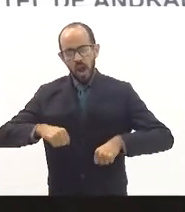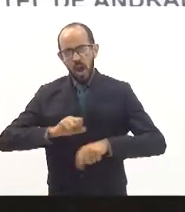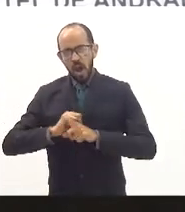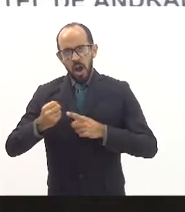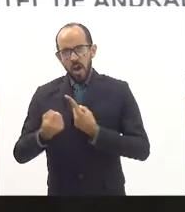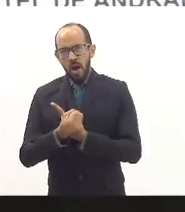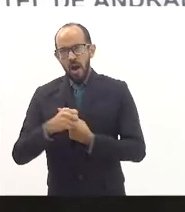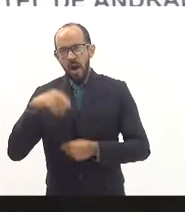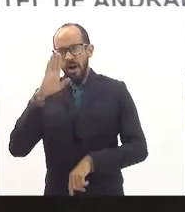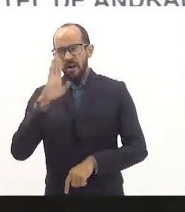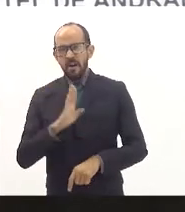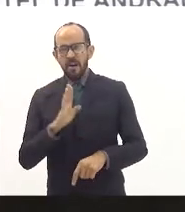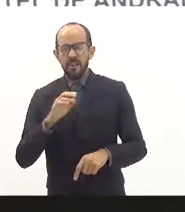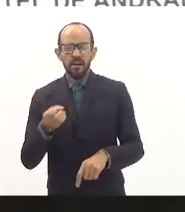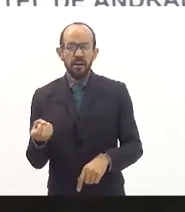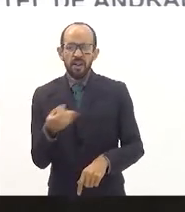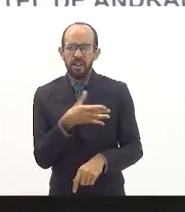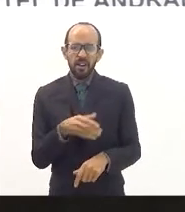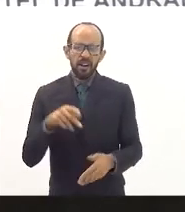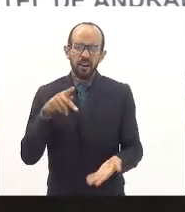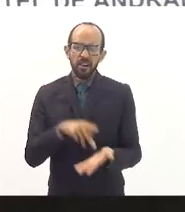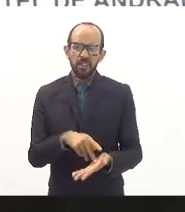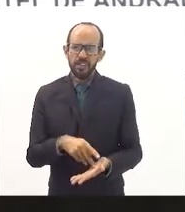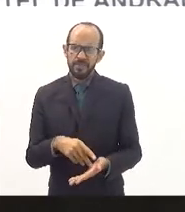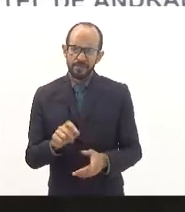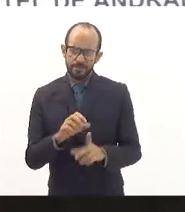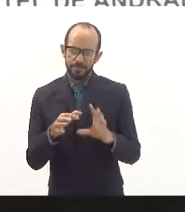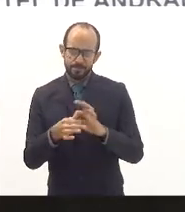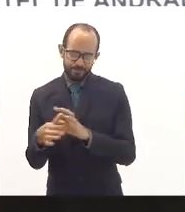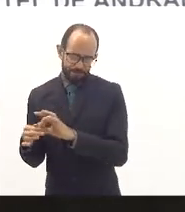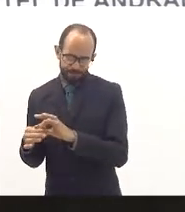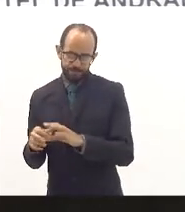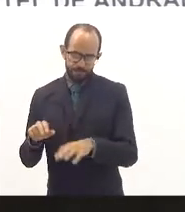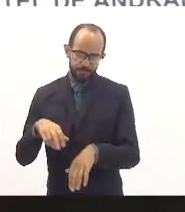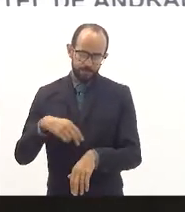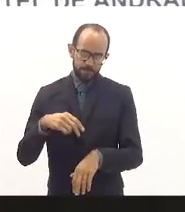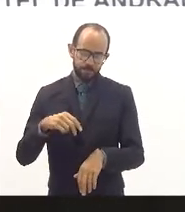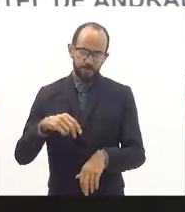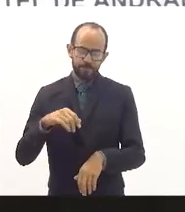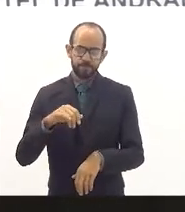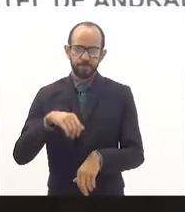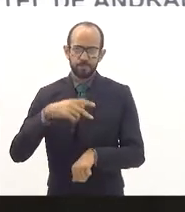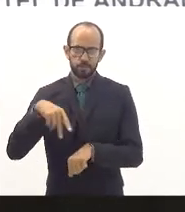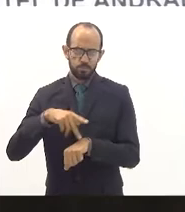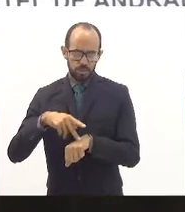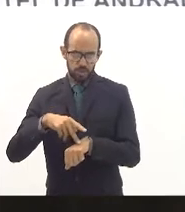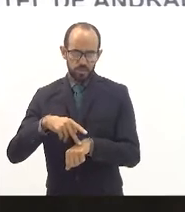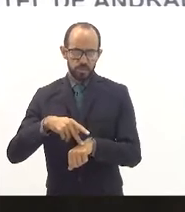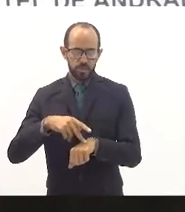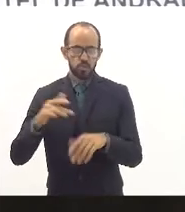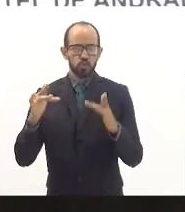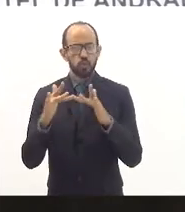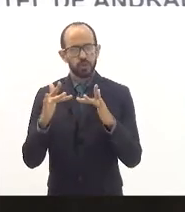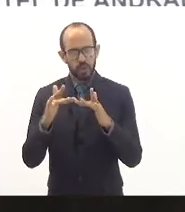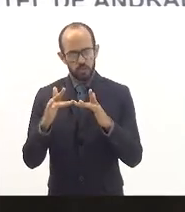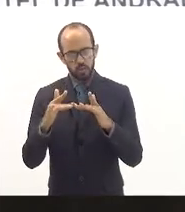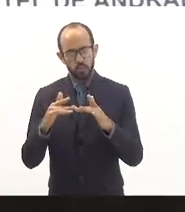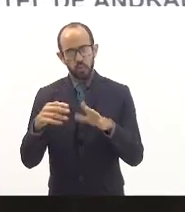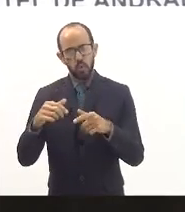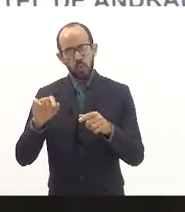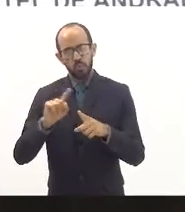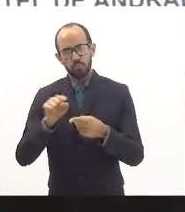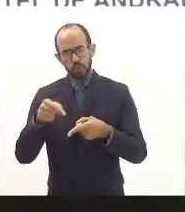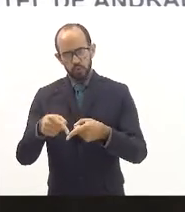e às novas realidades do cenário internacional. Com o objetivo de abrir o